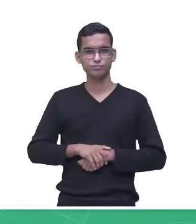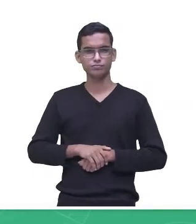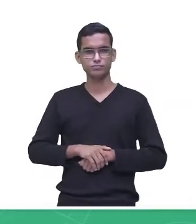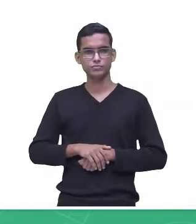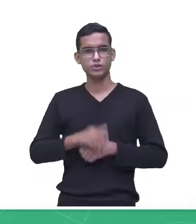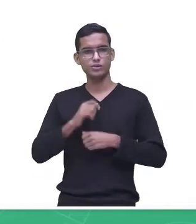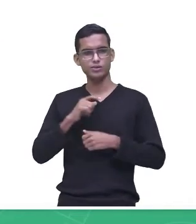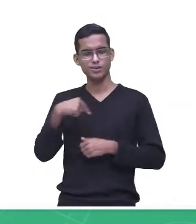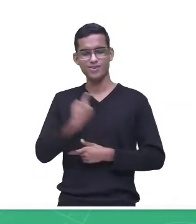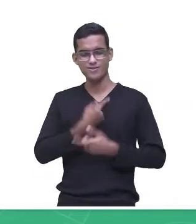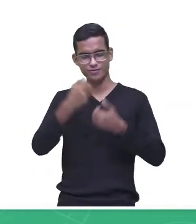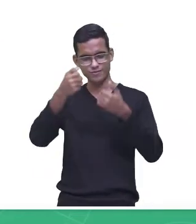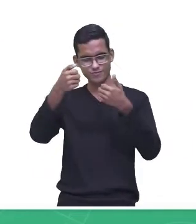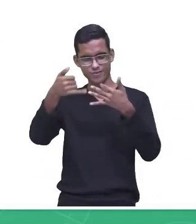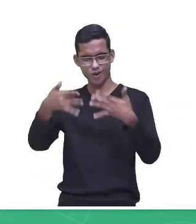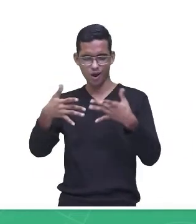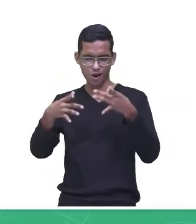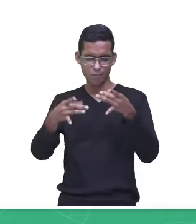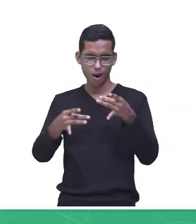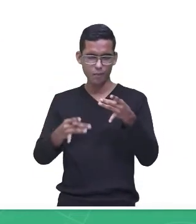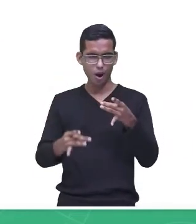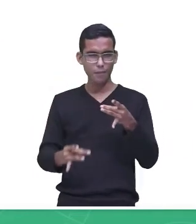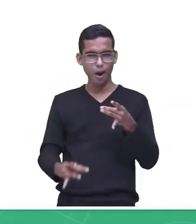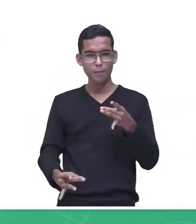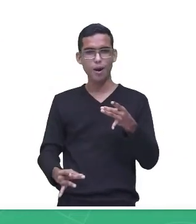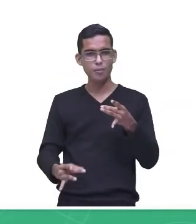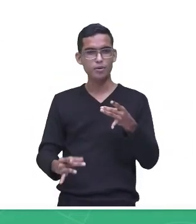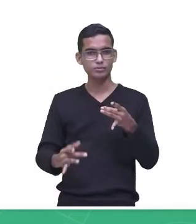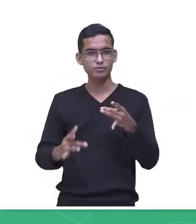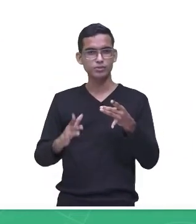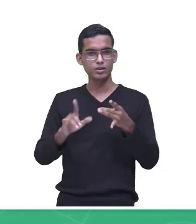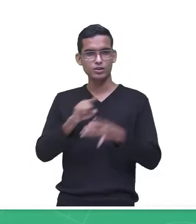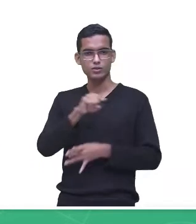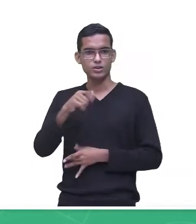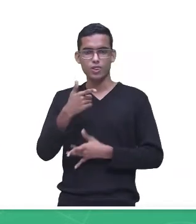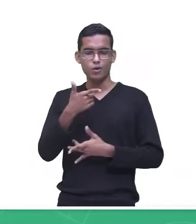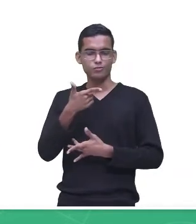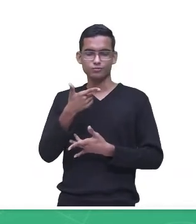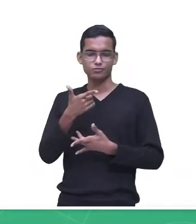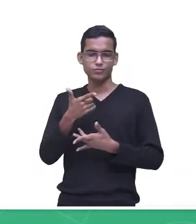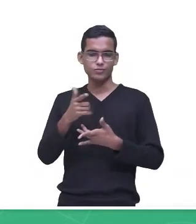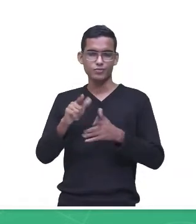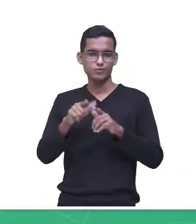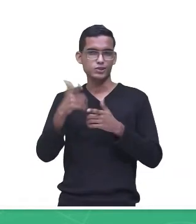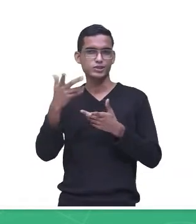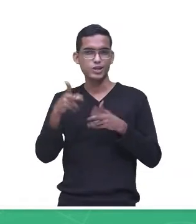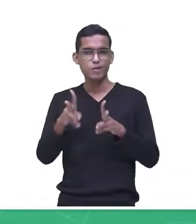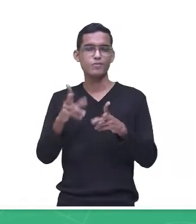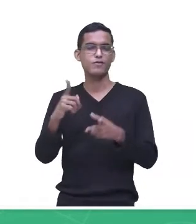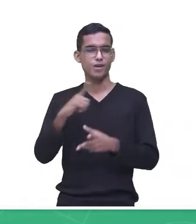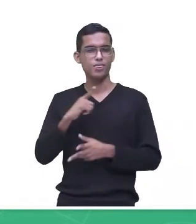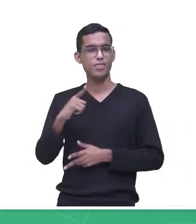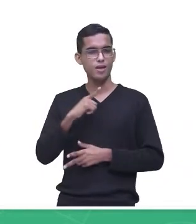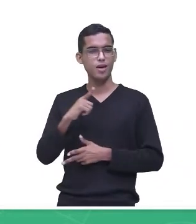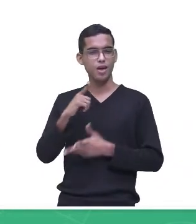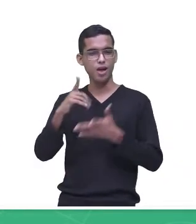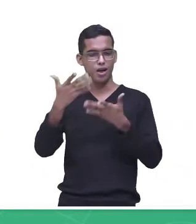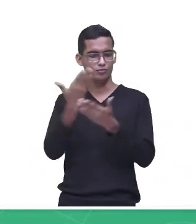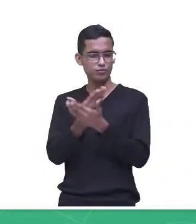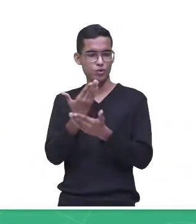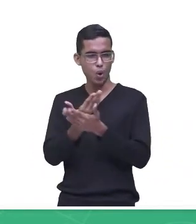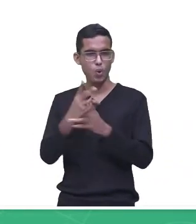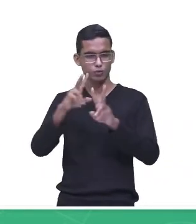vocês terminarem tudo aí, né? Porque vocês não vão se cansar de ouvir falar em dualismo platônico.